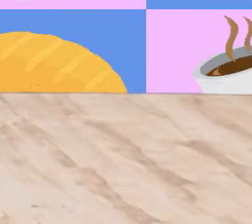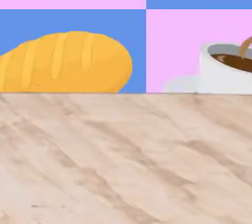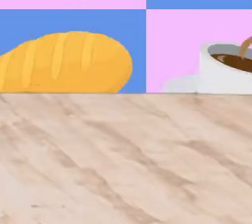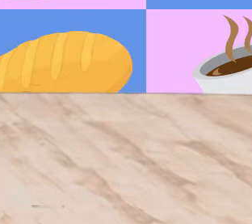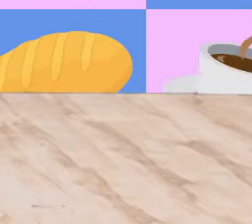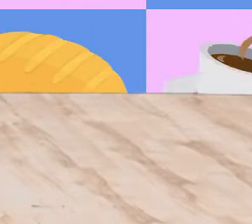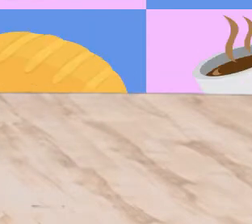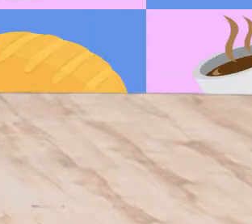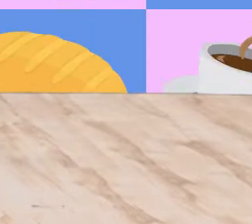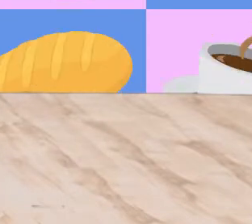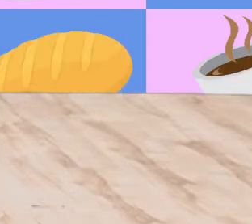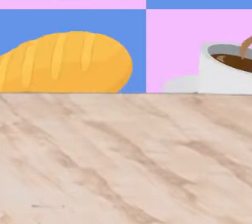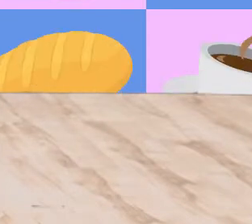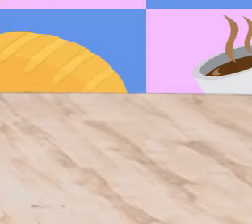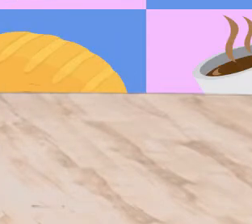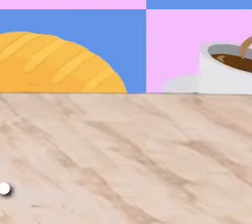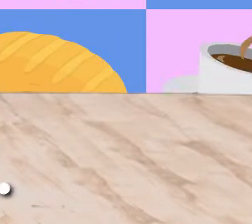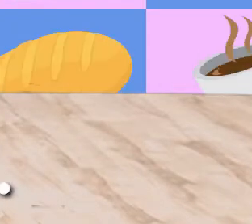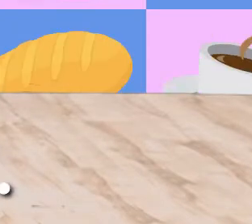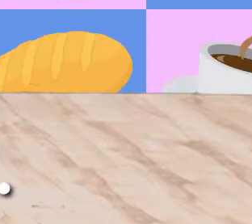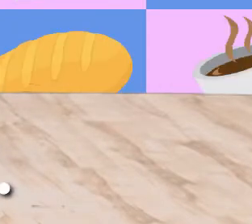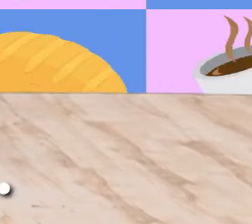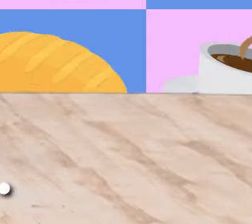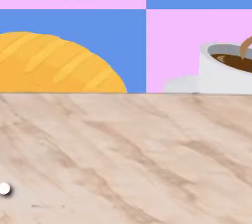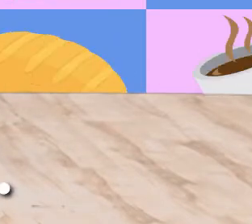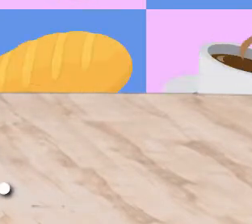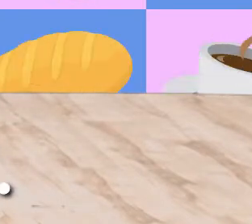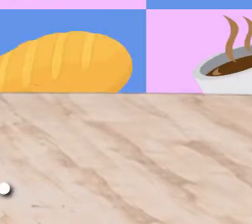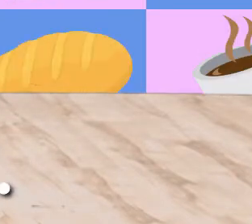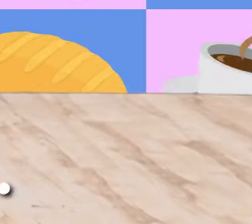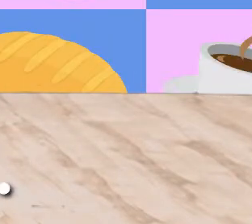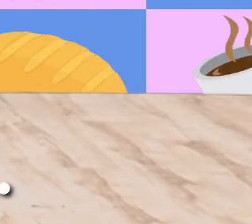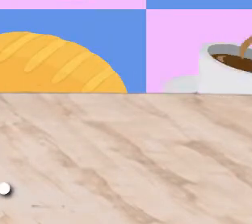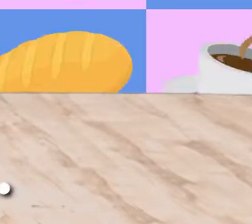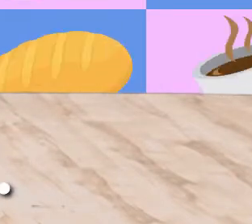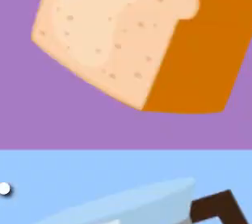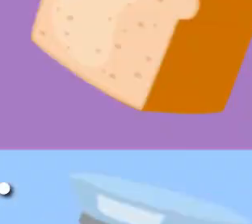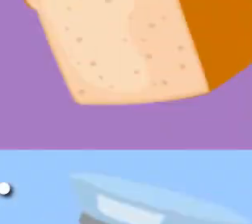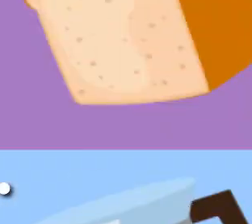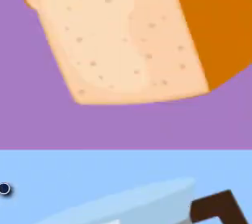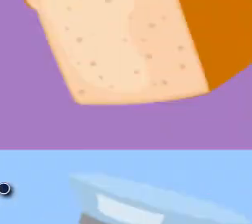quero ser. Eu vou tomar o meu café.